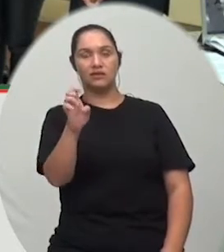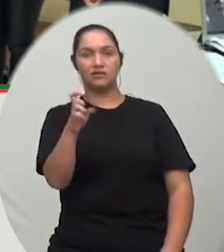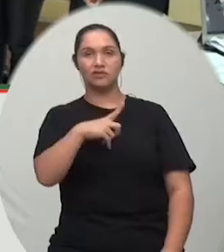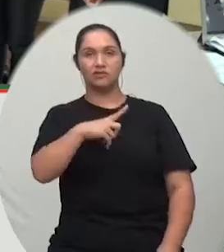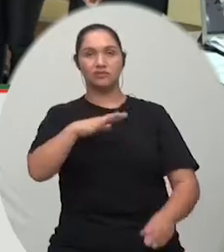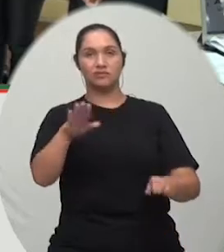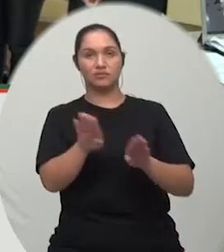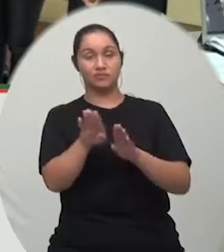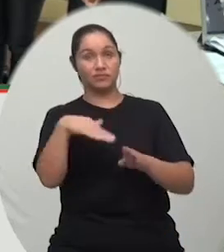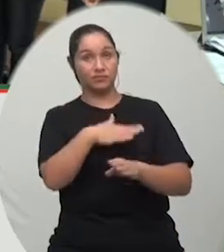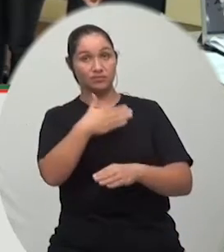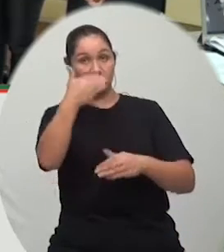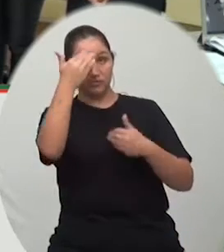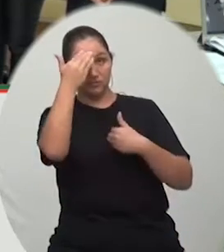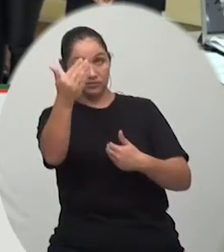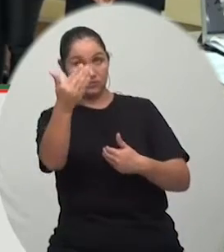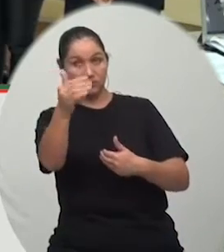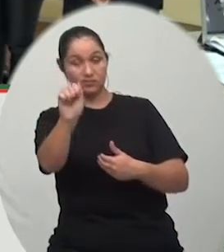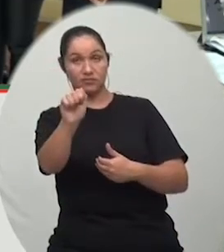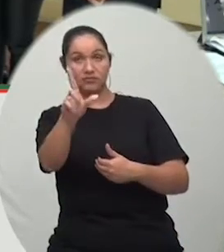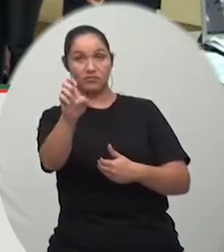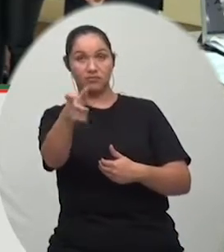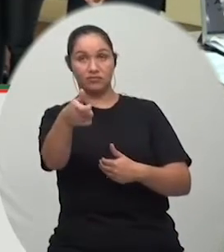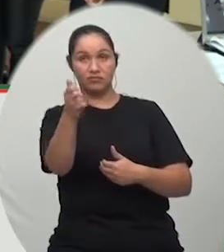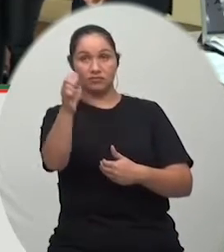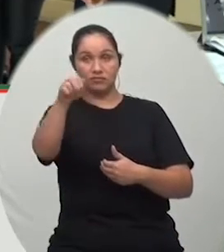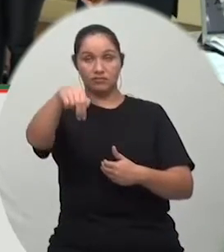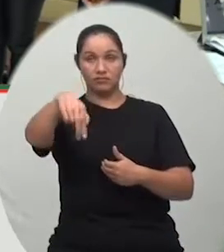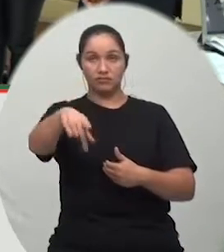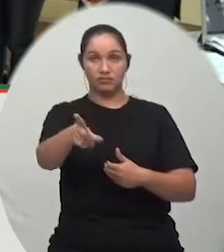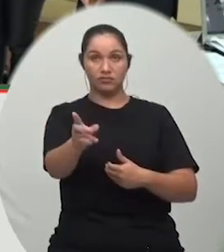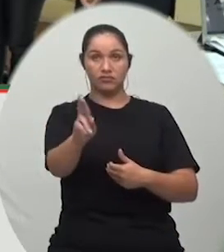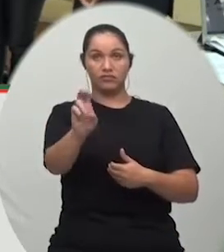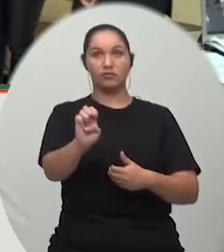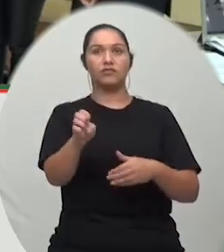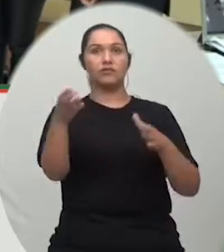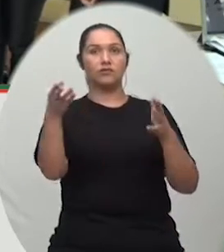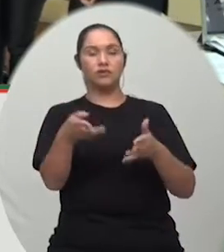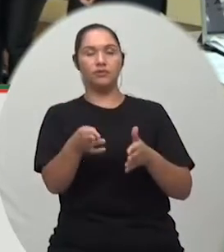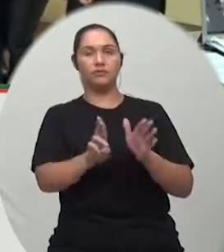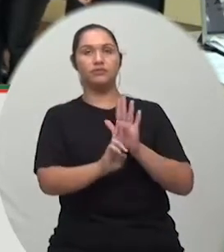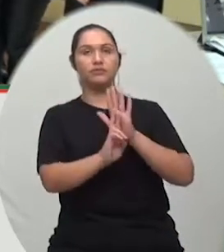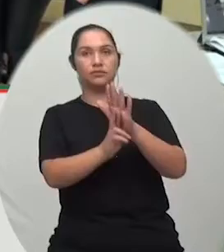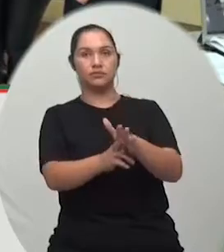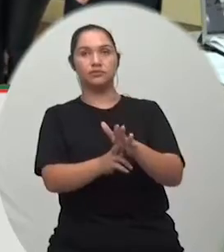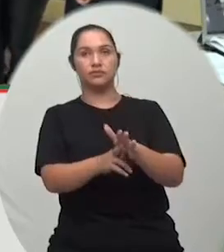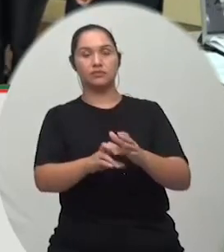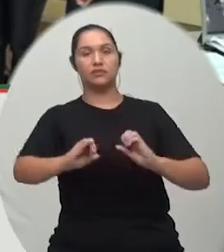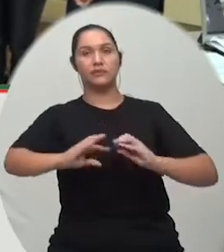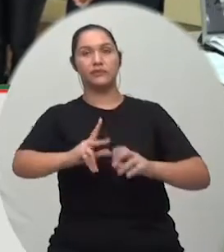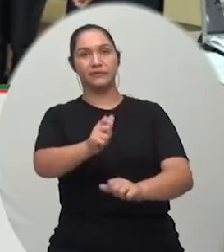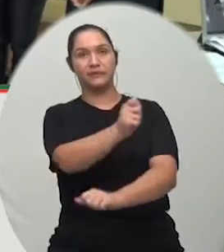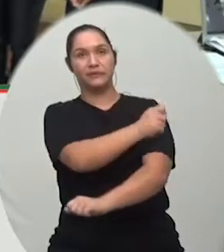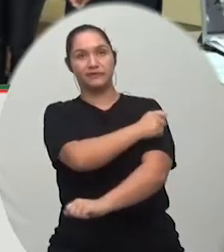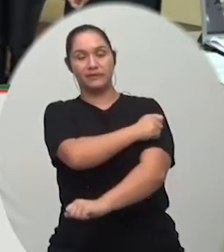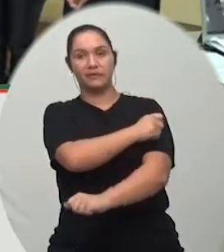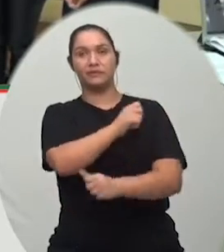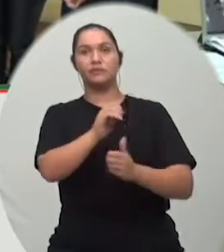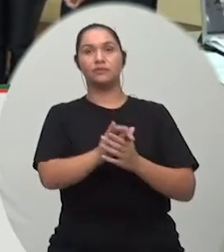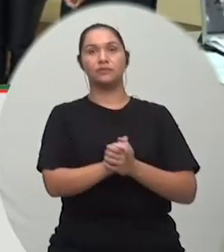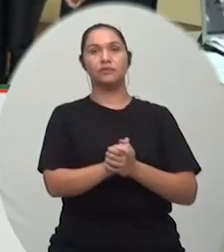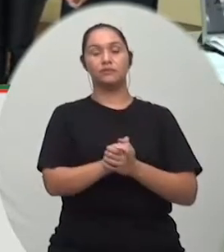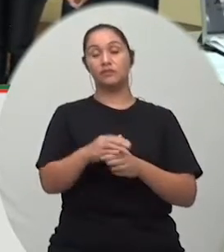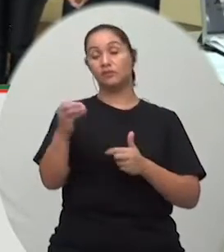do Alexandre Bristotti, representando o DCE, representando todos os estudantes, né, todos os estudantes aqui